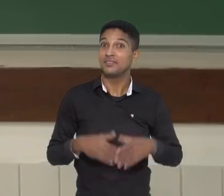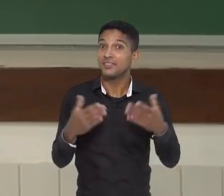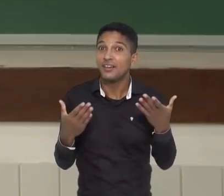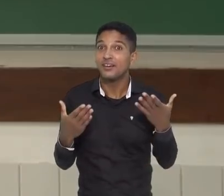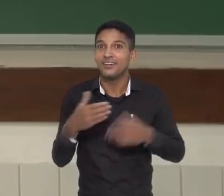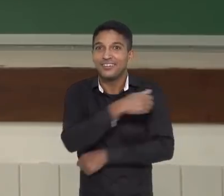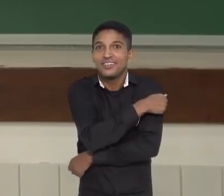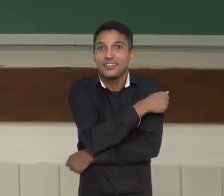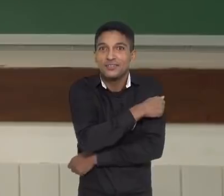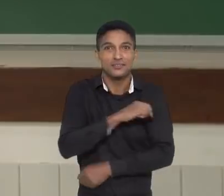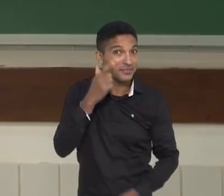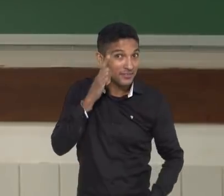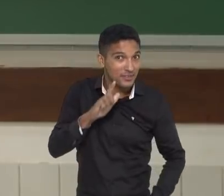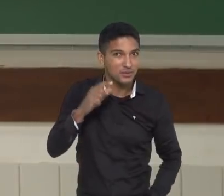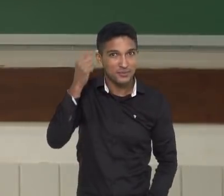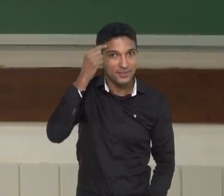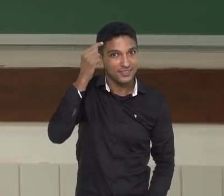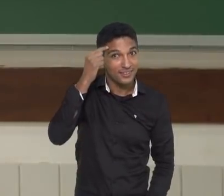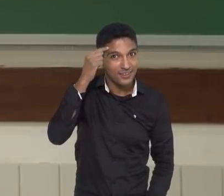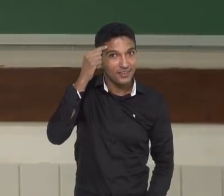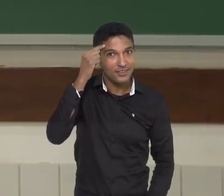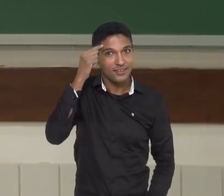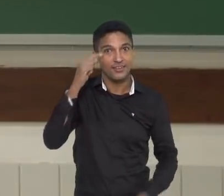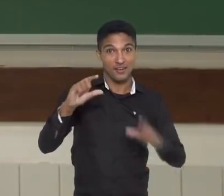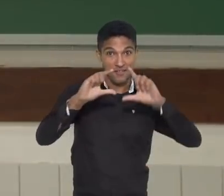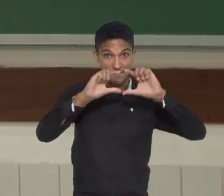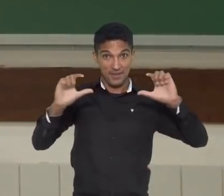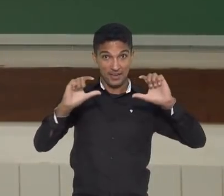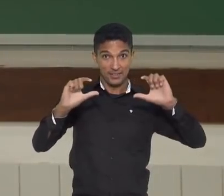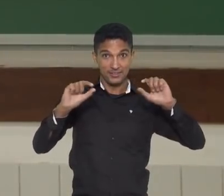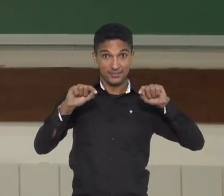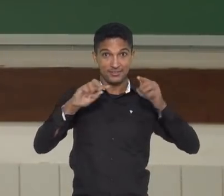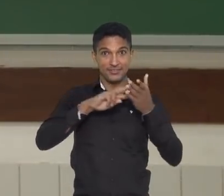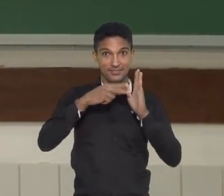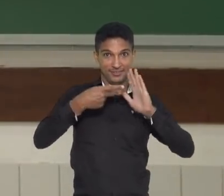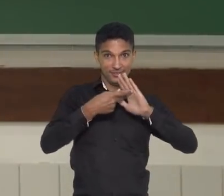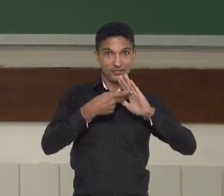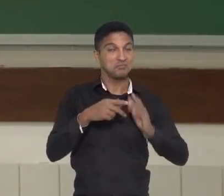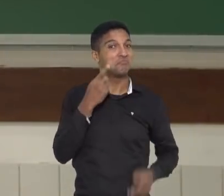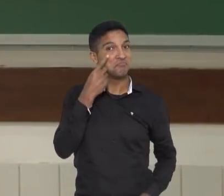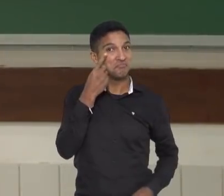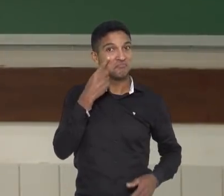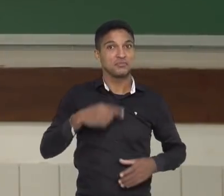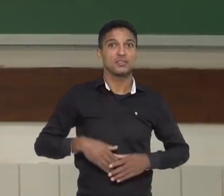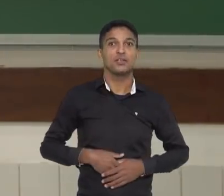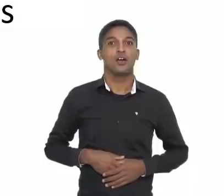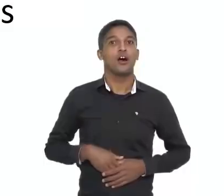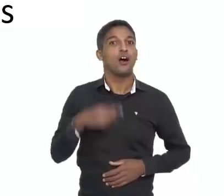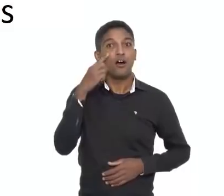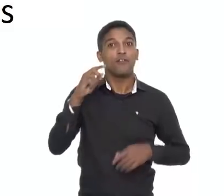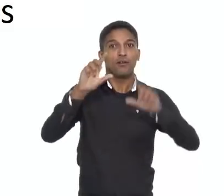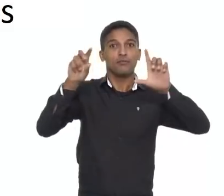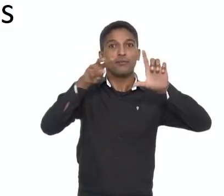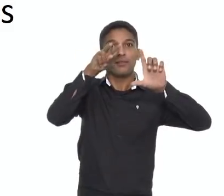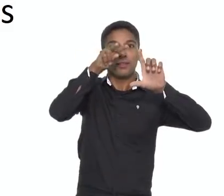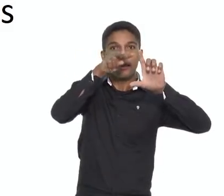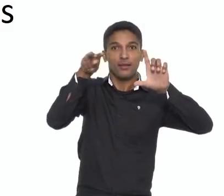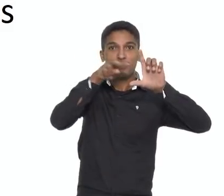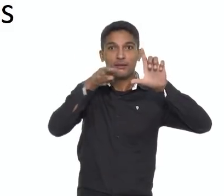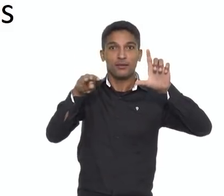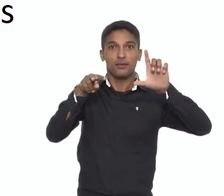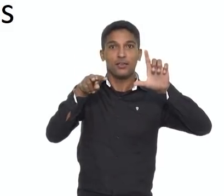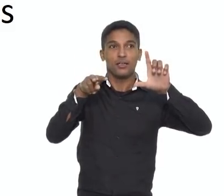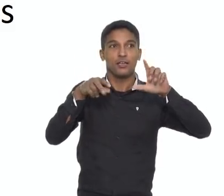E aí, pessoal, conseguiram pensar aqui? Então vamos ver aqui. Vamos ler o trecho aqui? Então, tu te